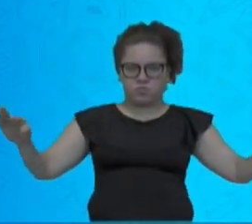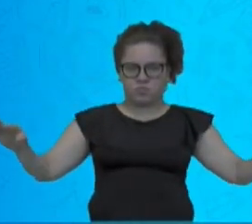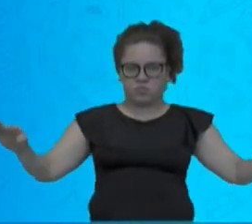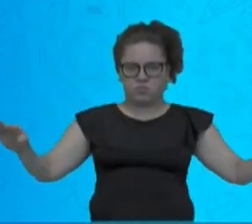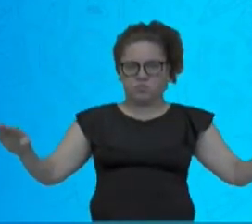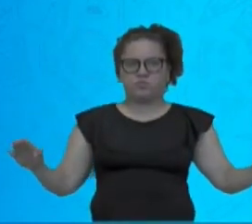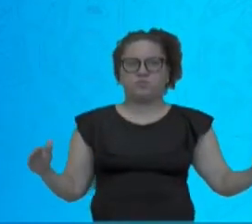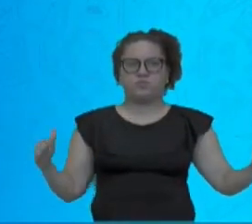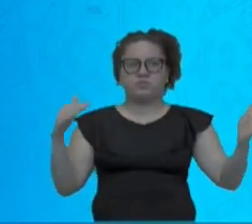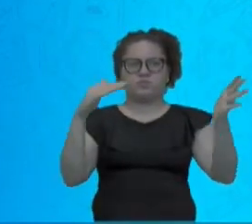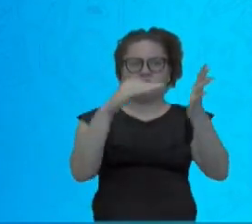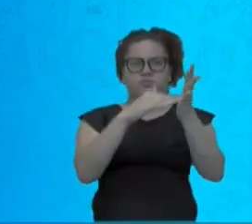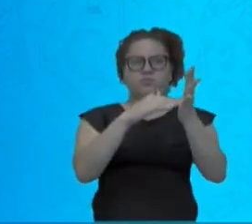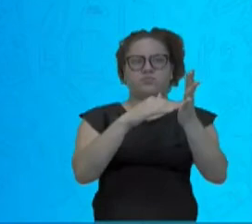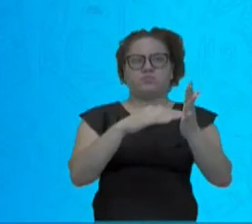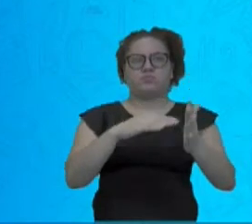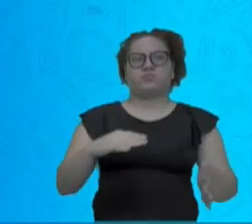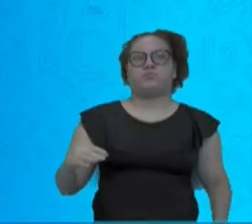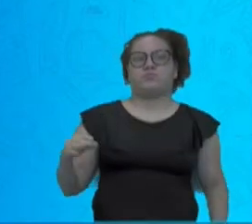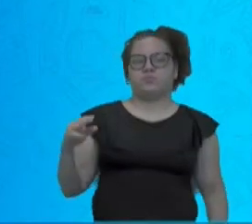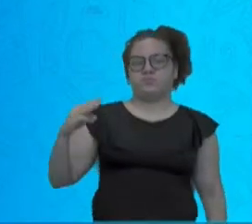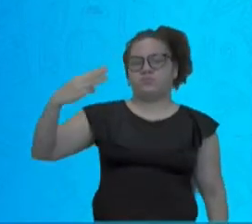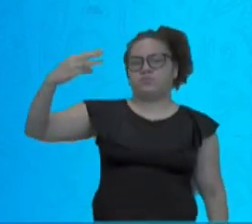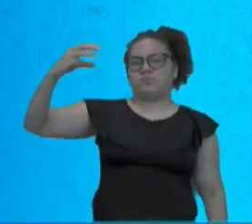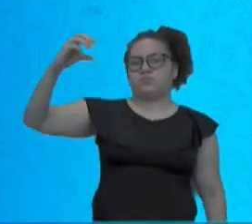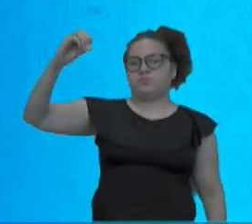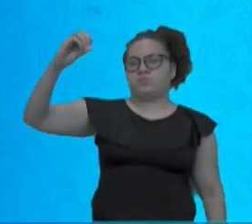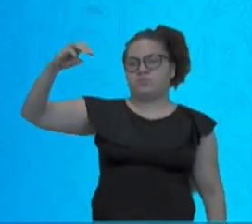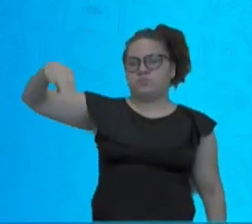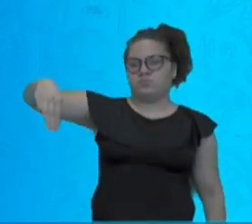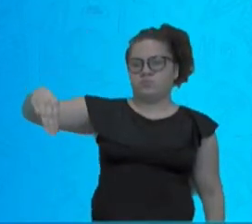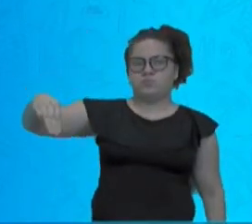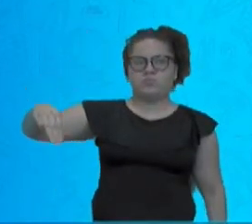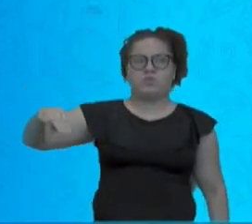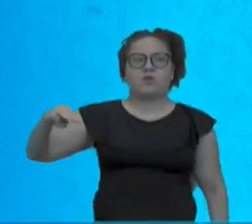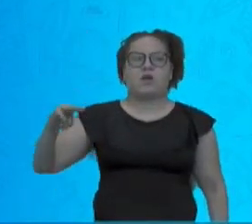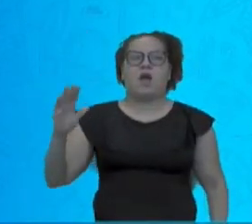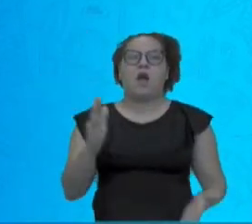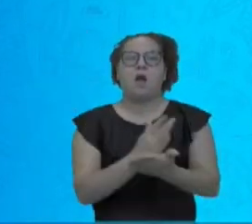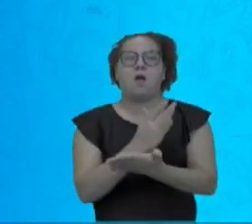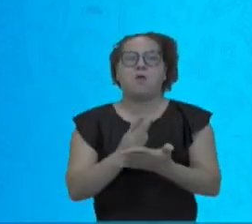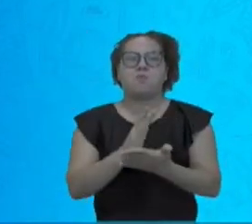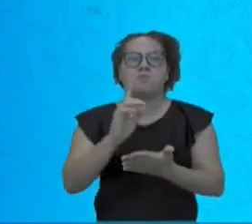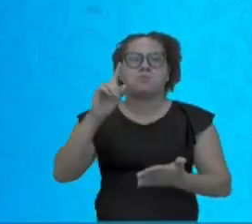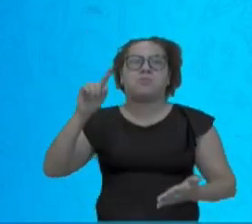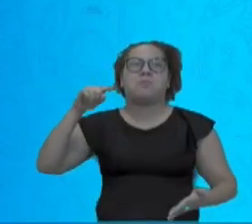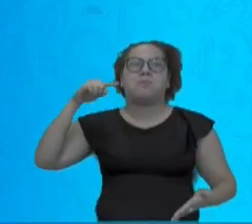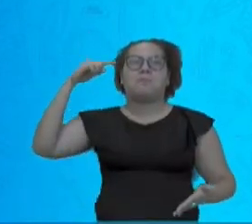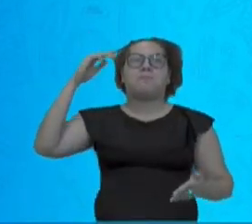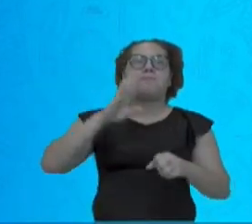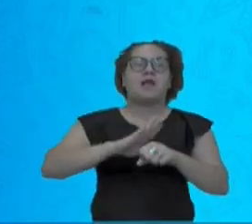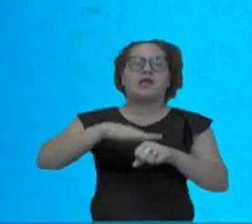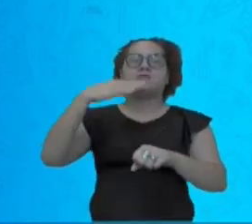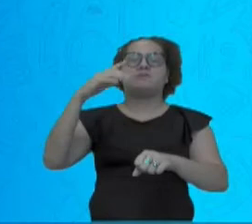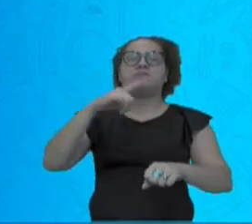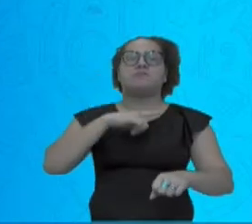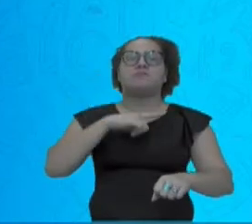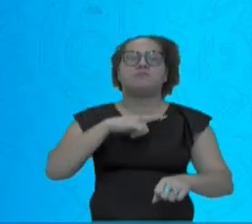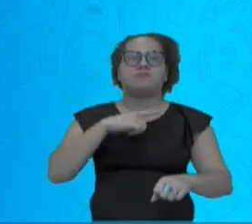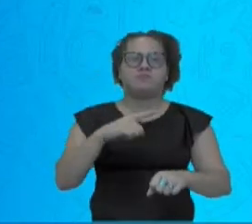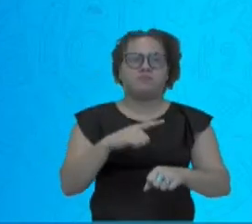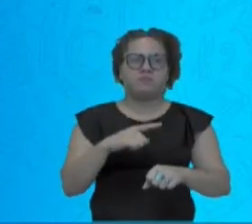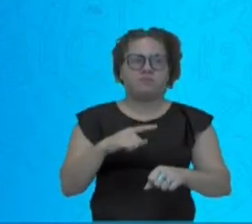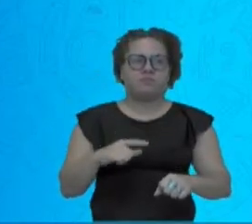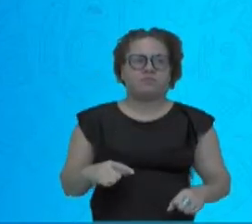chegam a 300, mas alguns até ultrapassam isso. Porém, na parte superior,